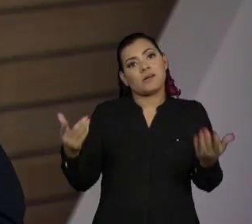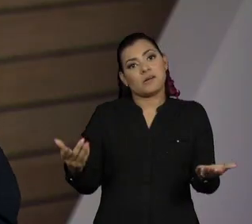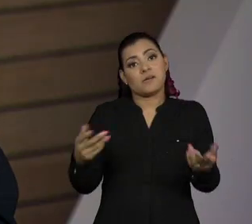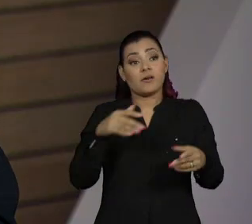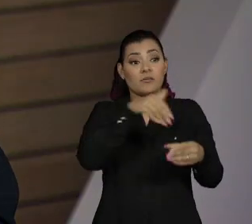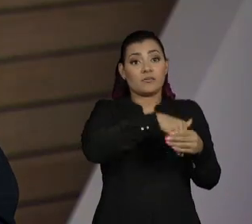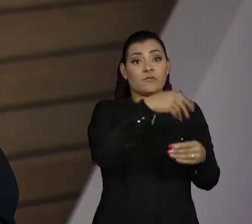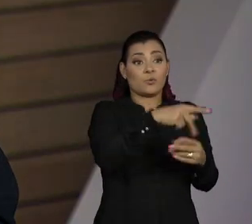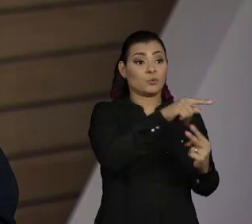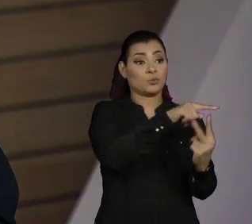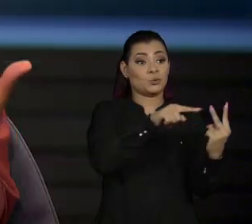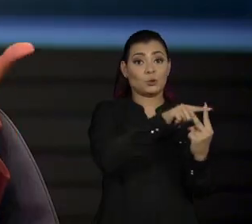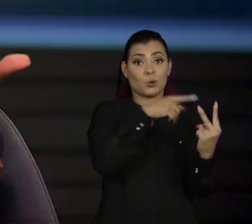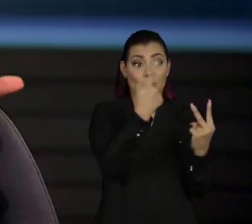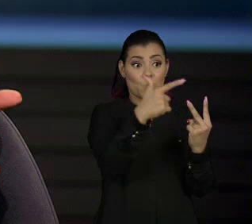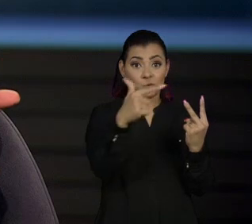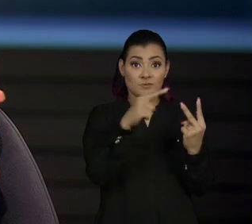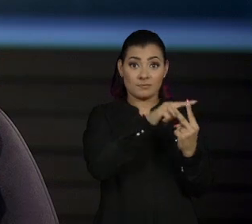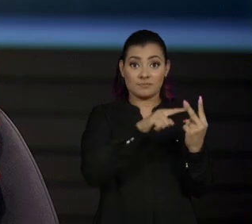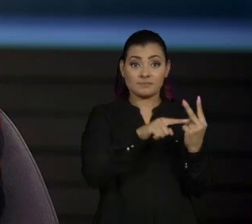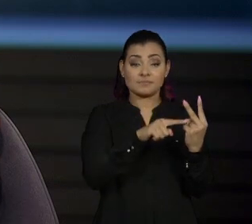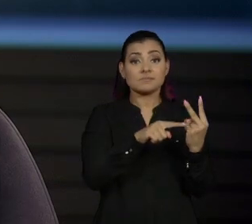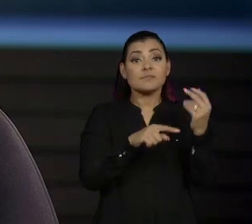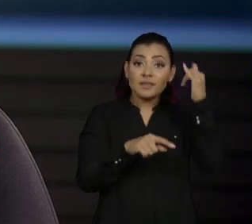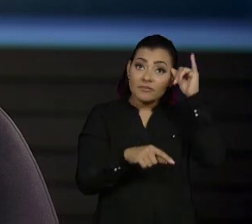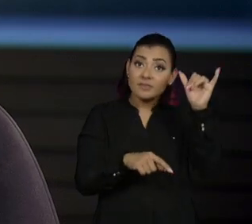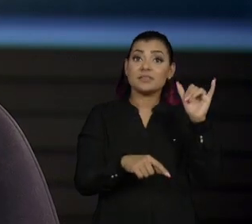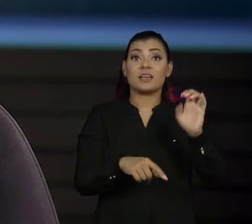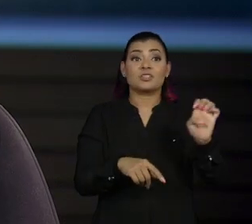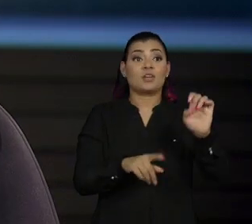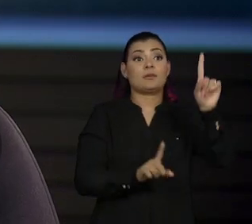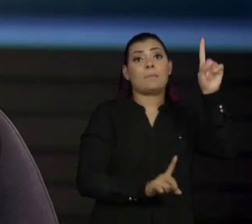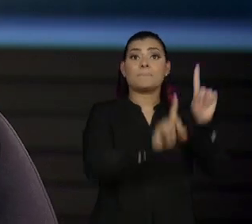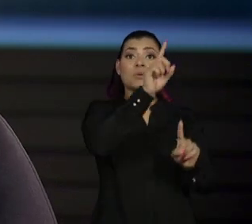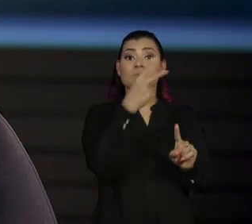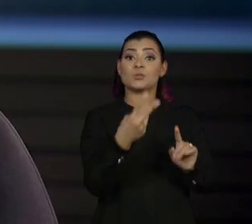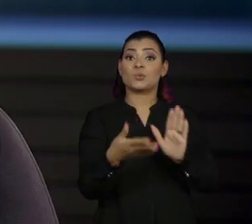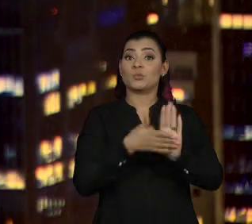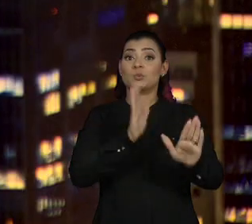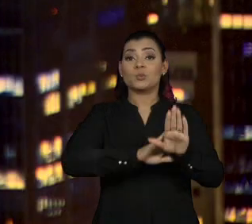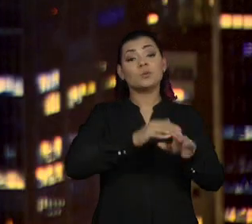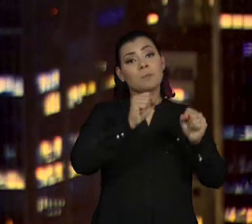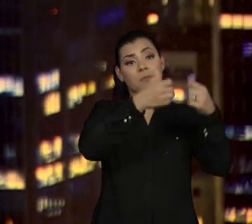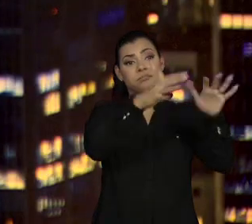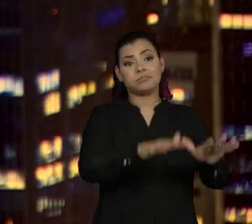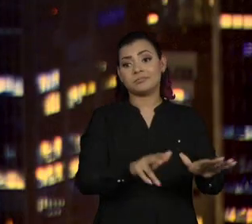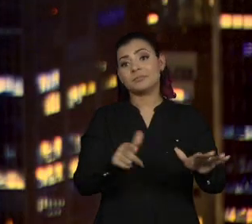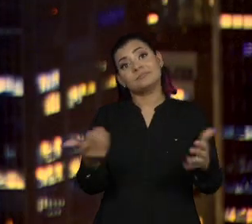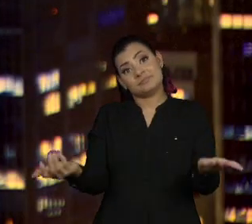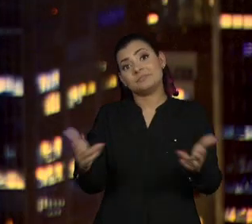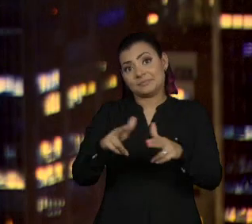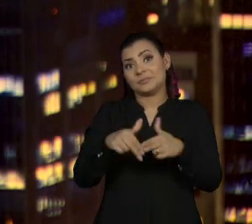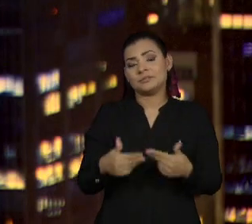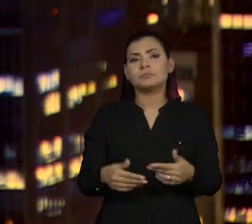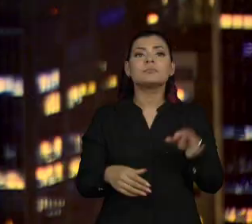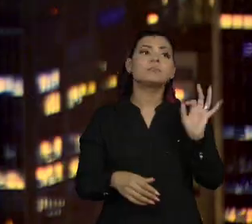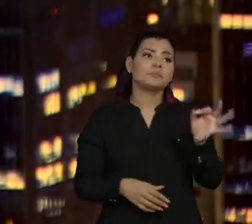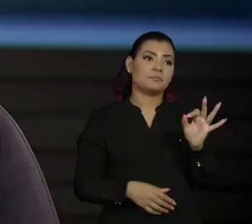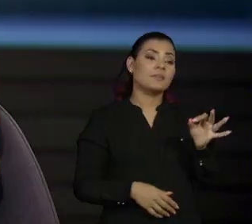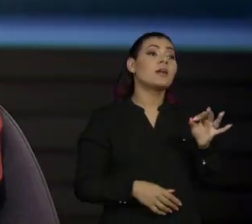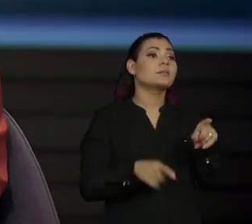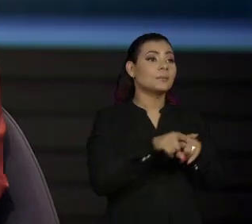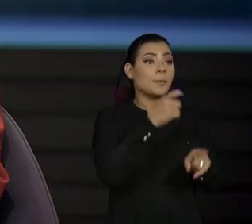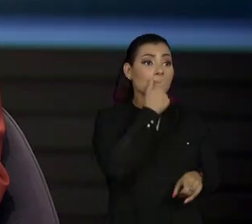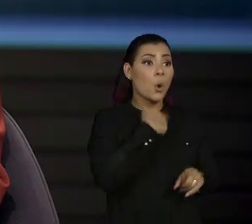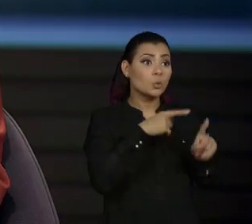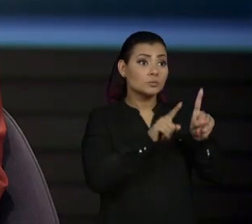eleitorado desses dois outros e evitar que um candidato da esquerda vá ao segundo turno, por exemplo. Apesar que o Boulos também tem oscilado para cima, né? Exato,